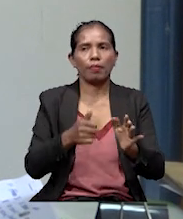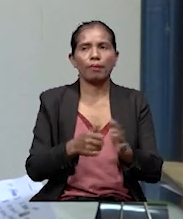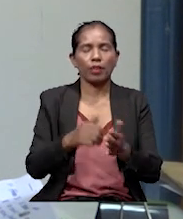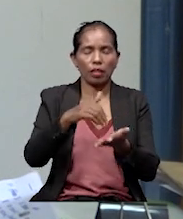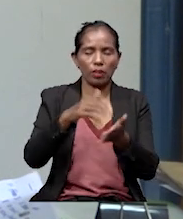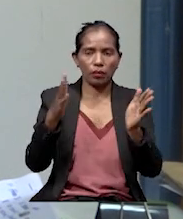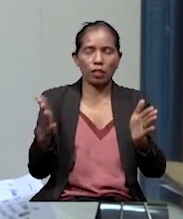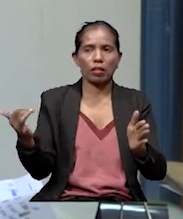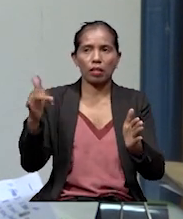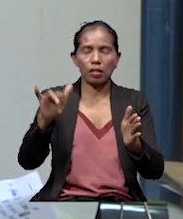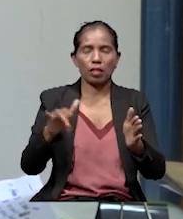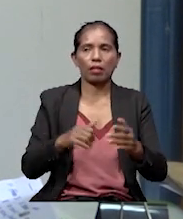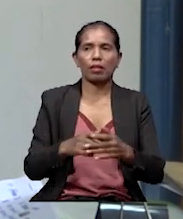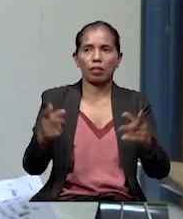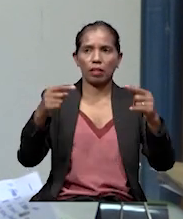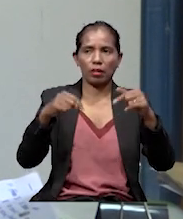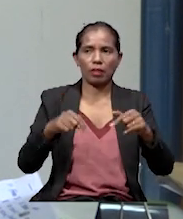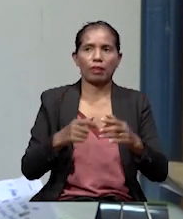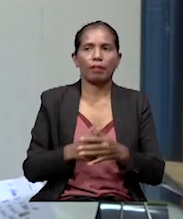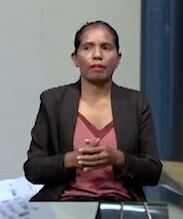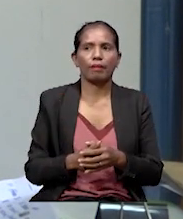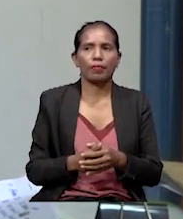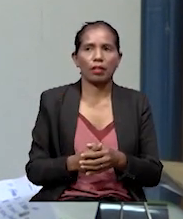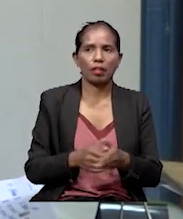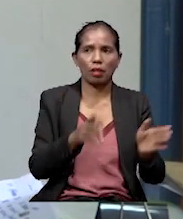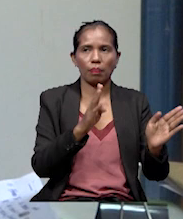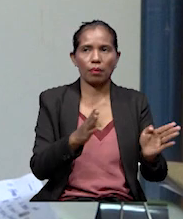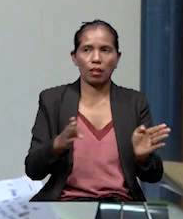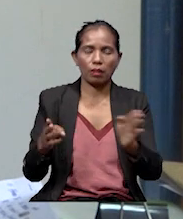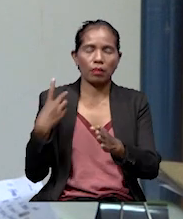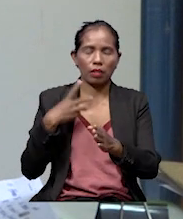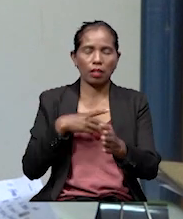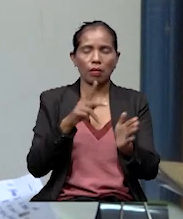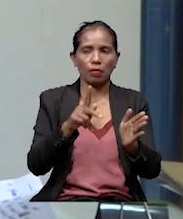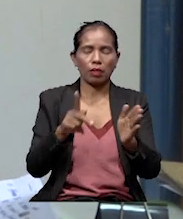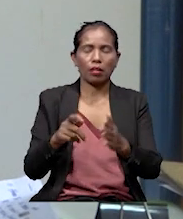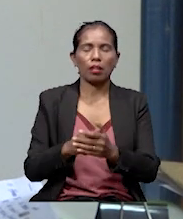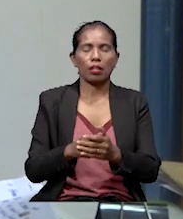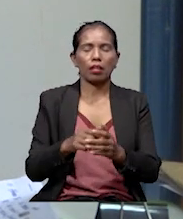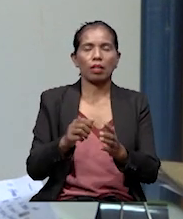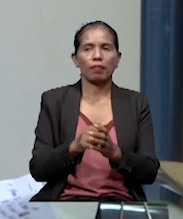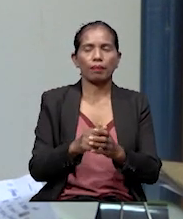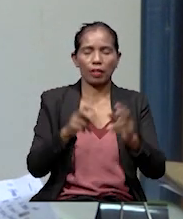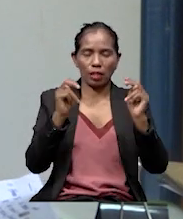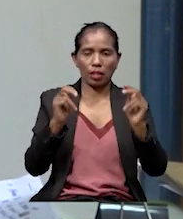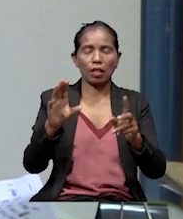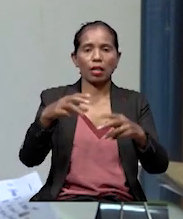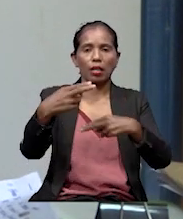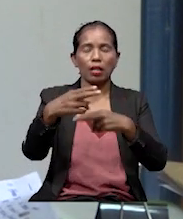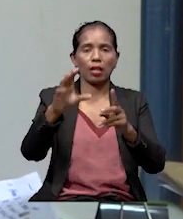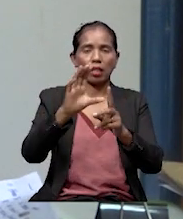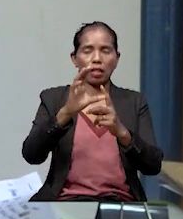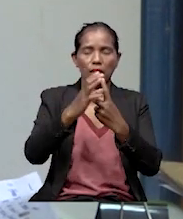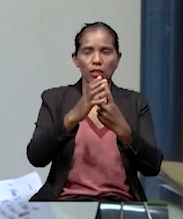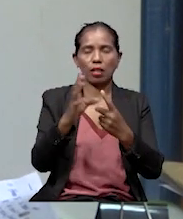sira, to ona e meta de ser de bem maka plano de bem maka plano ya. Cada turma tem que normalizar 45 de.